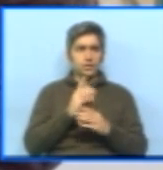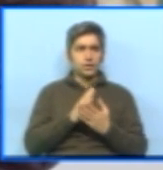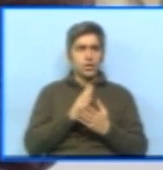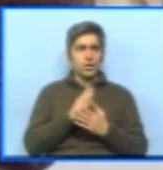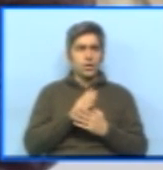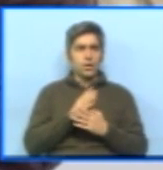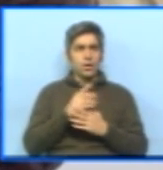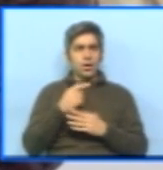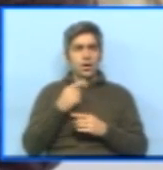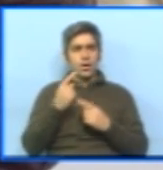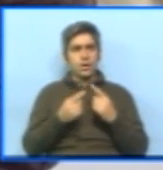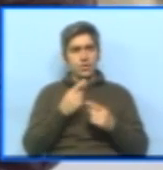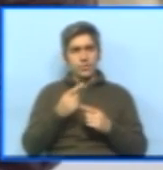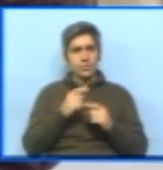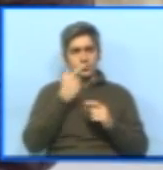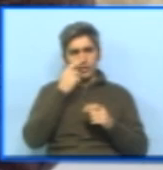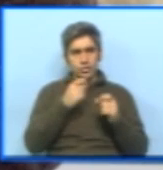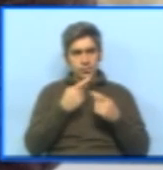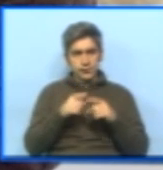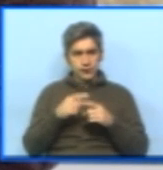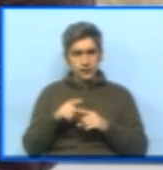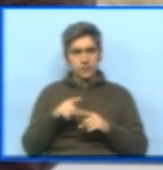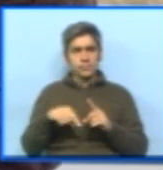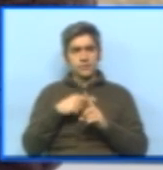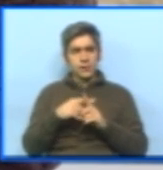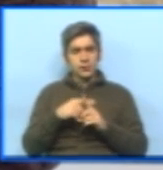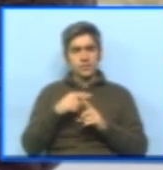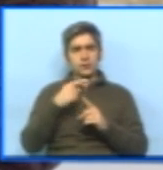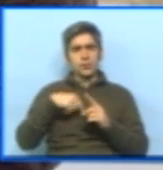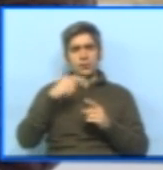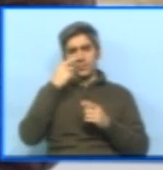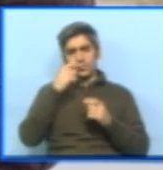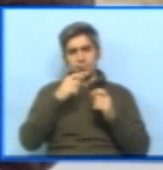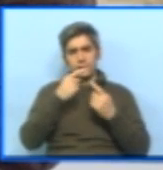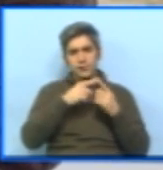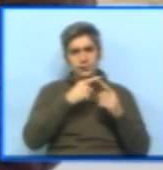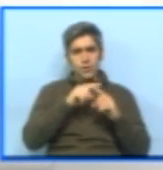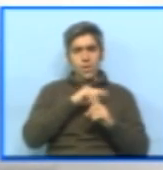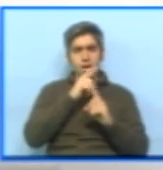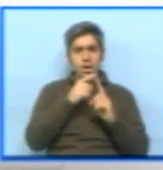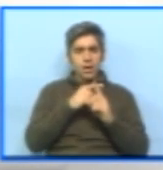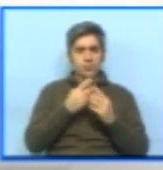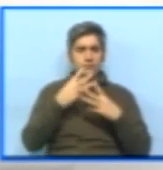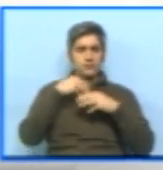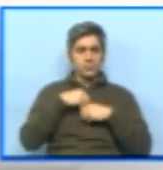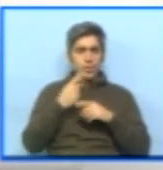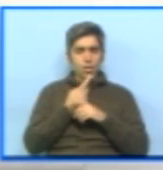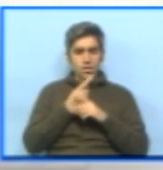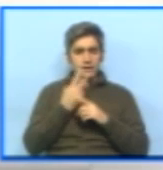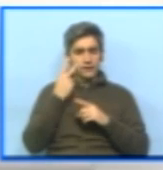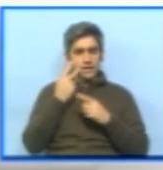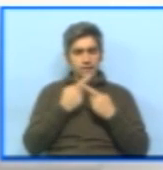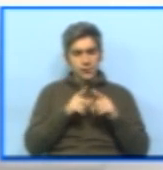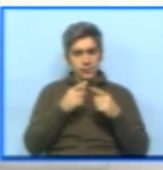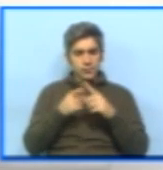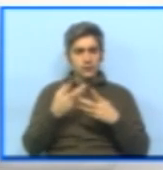há sempre algumas pessoas diferentes, mas também porque nós estamos diferentes, somos diferentes de ano para ano, temos situações da vida